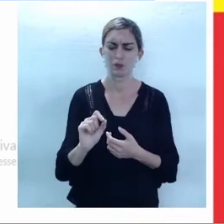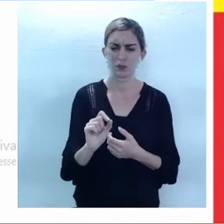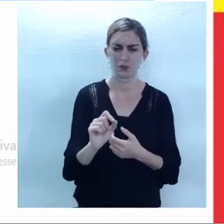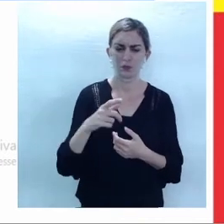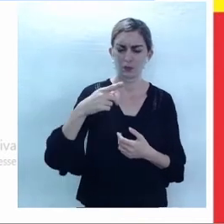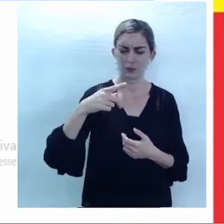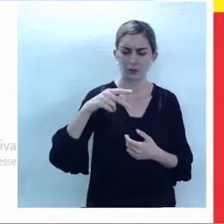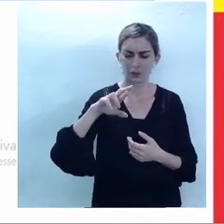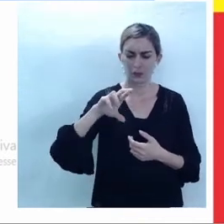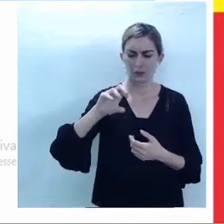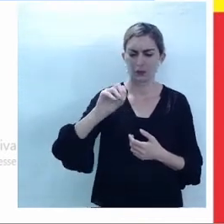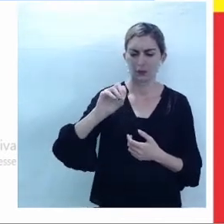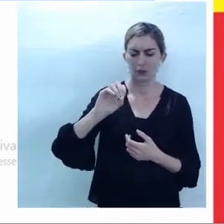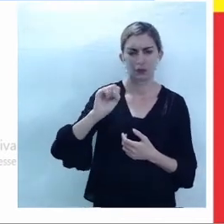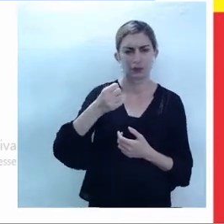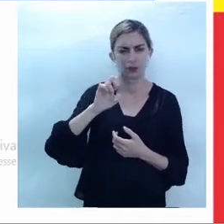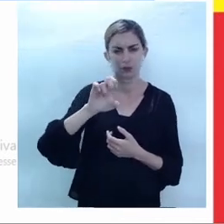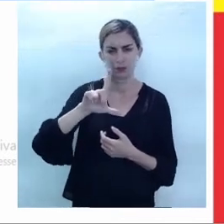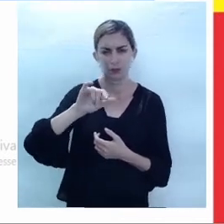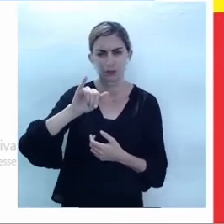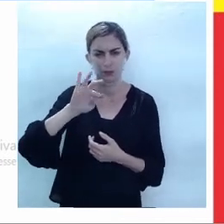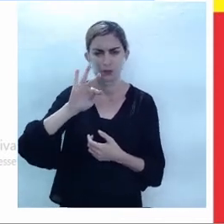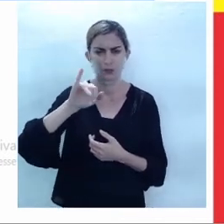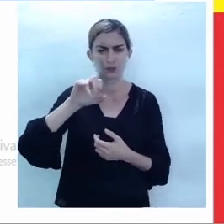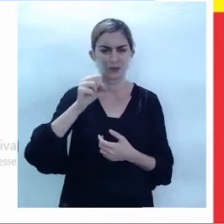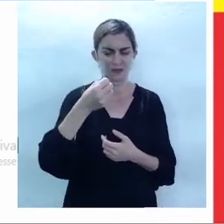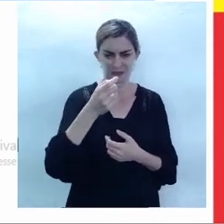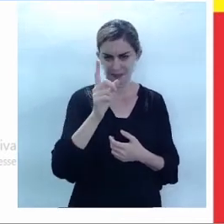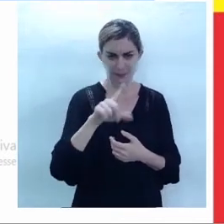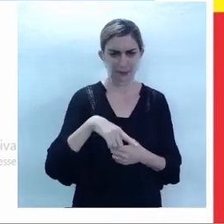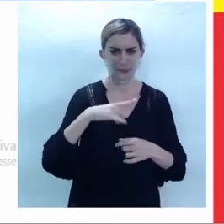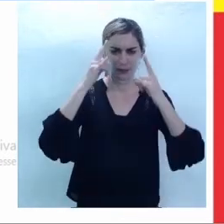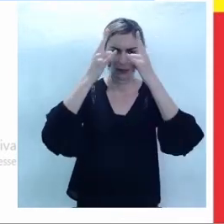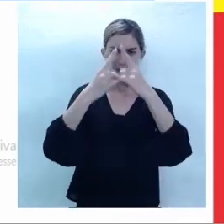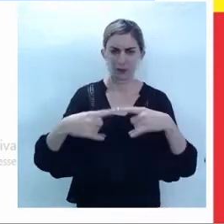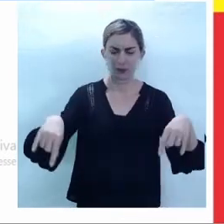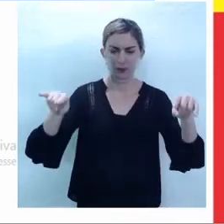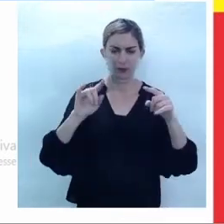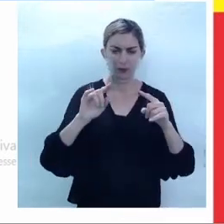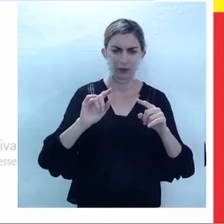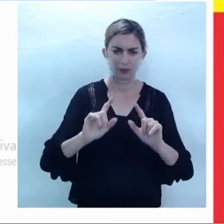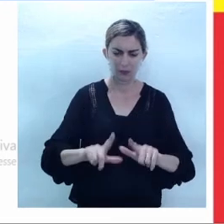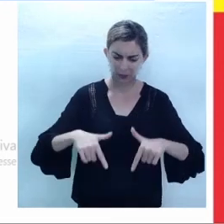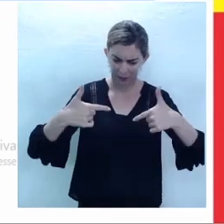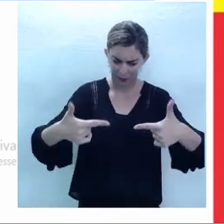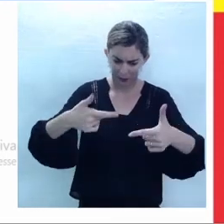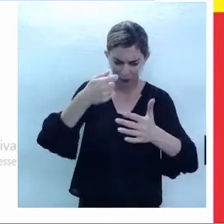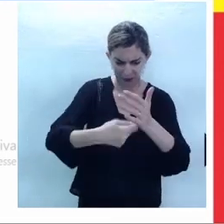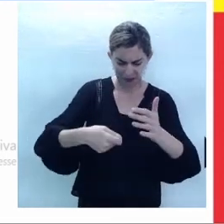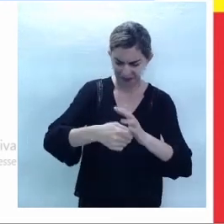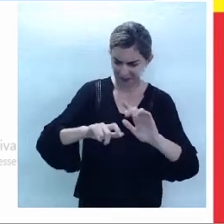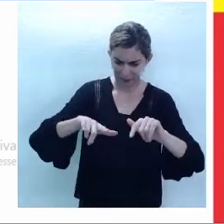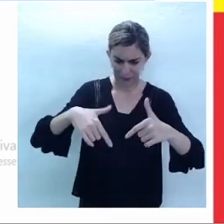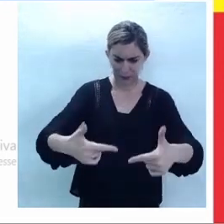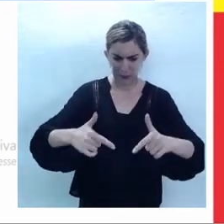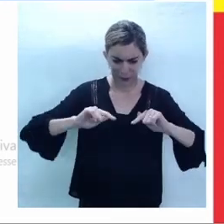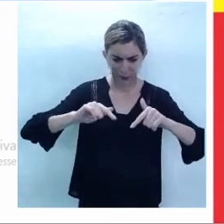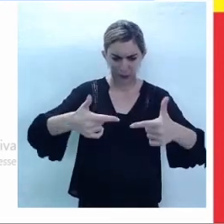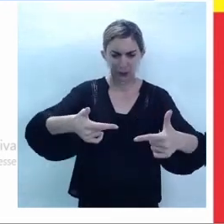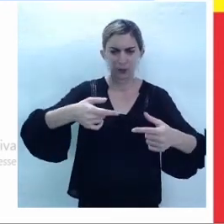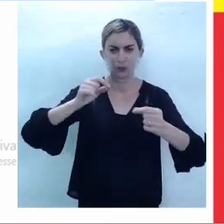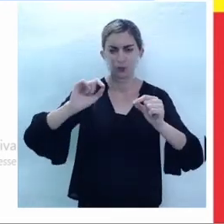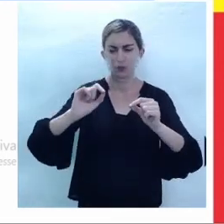esse proselitismo? Prestem bem atenção. É o intento, é o zelo, a diligência, o empenho